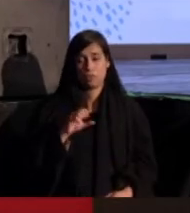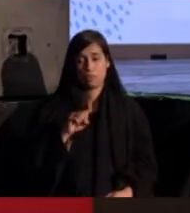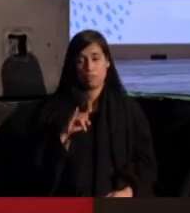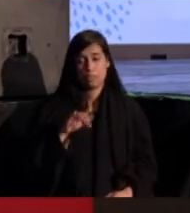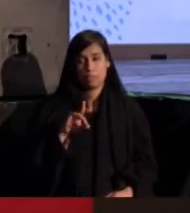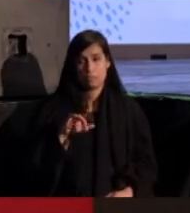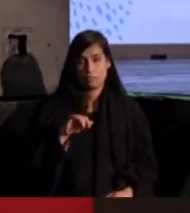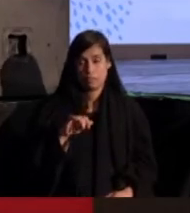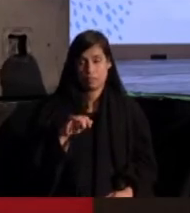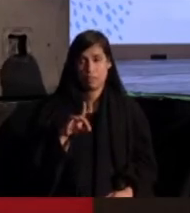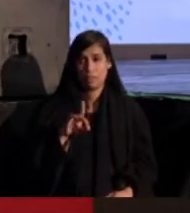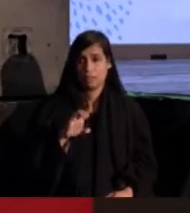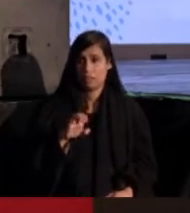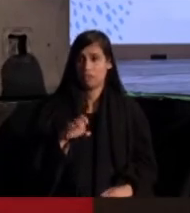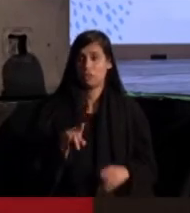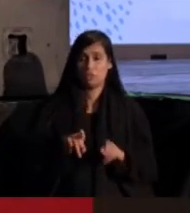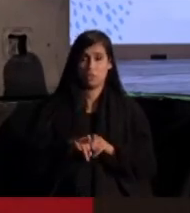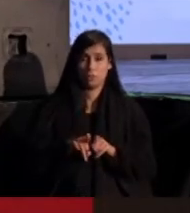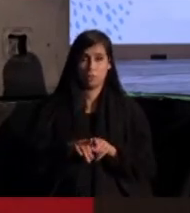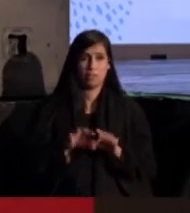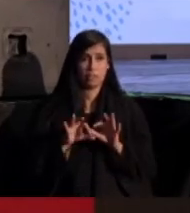de Eustênes, a boca de Eustênes, né?